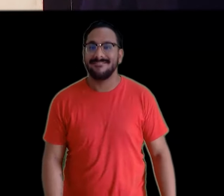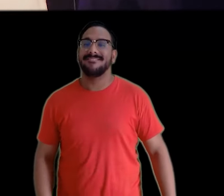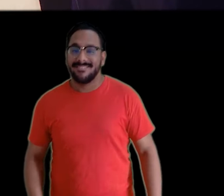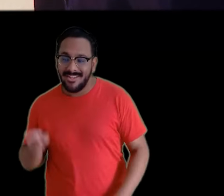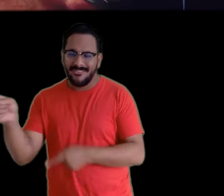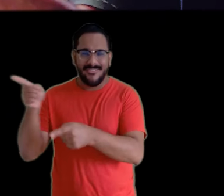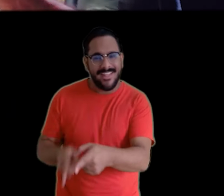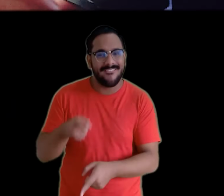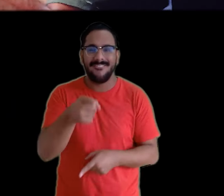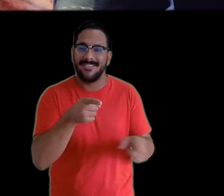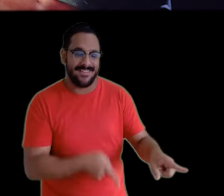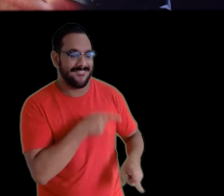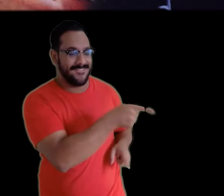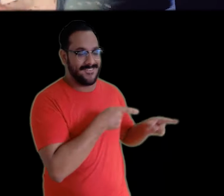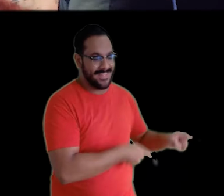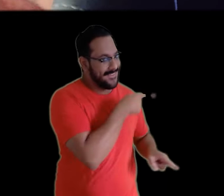Cutuca!